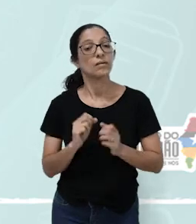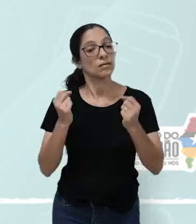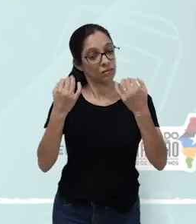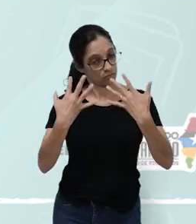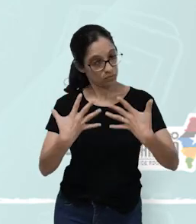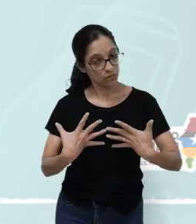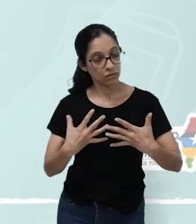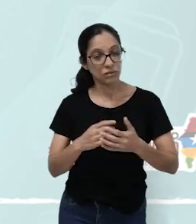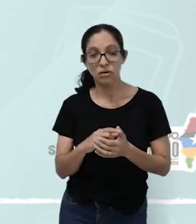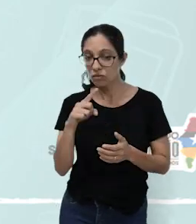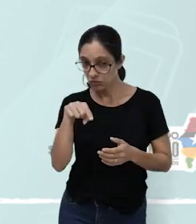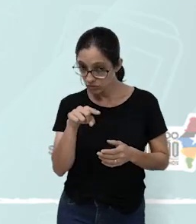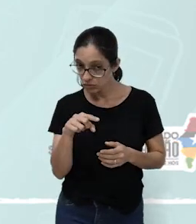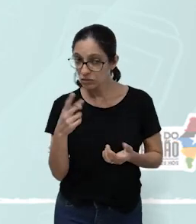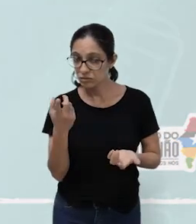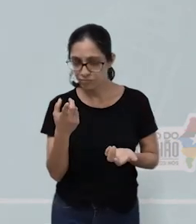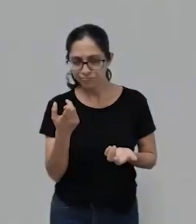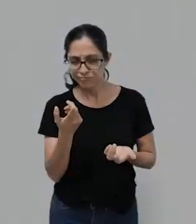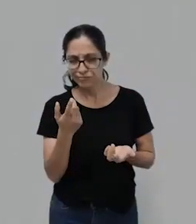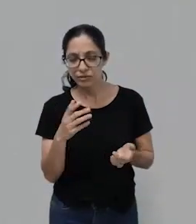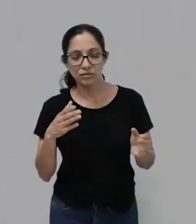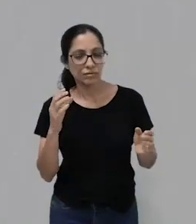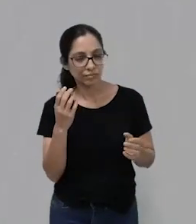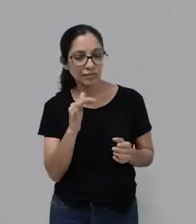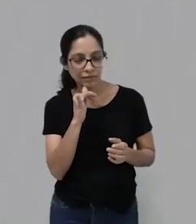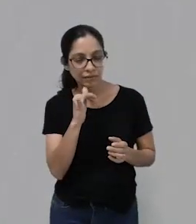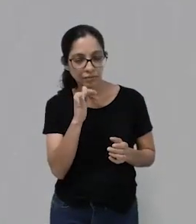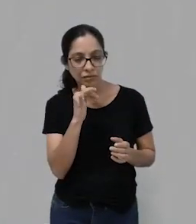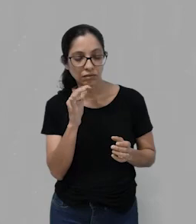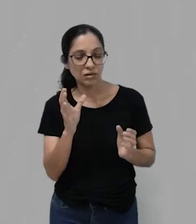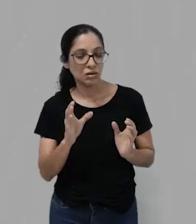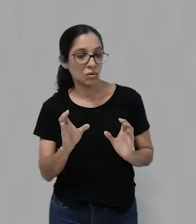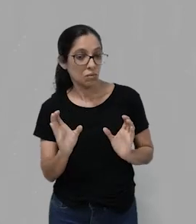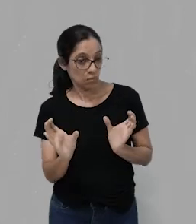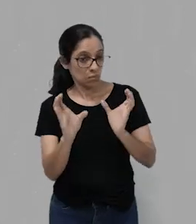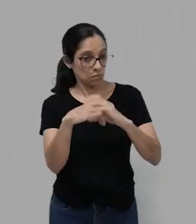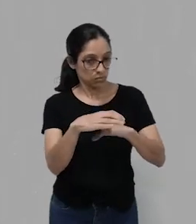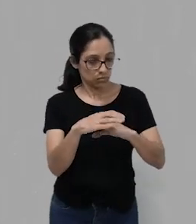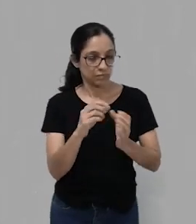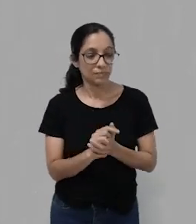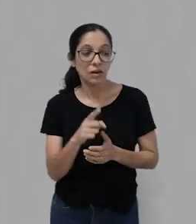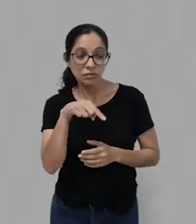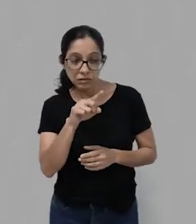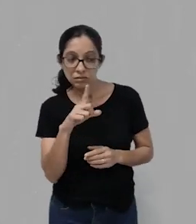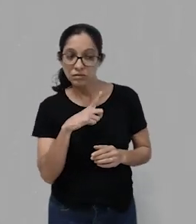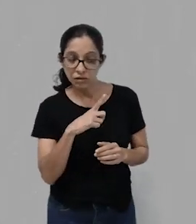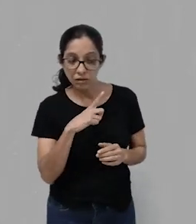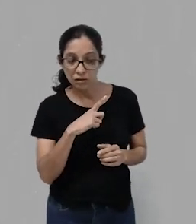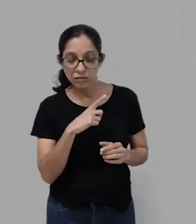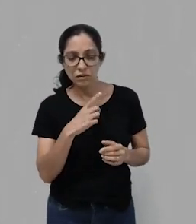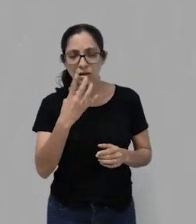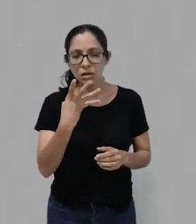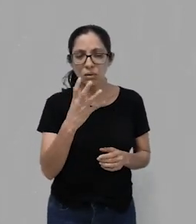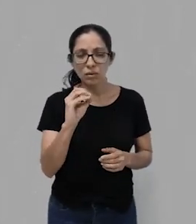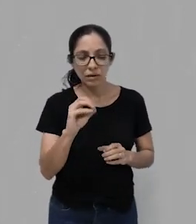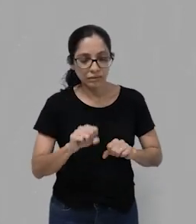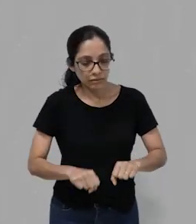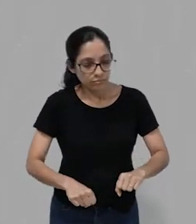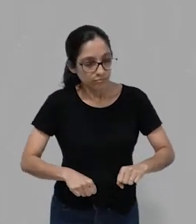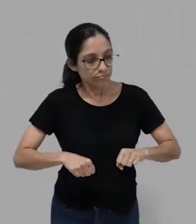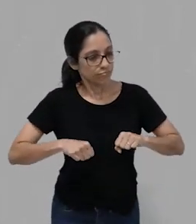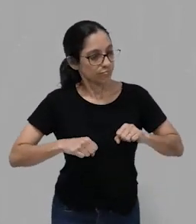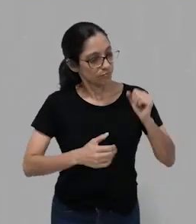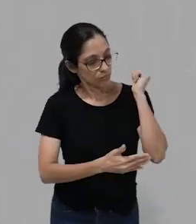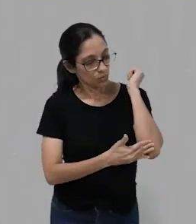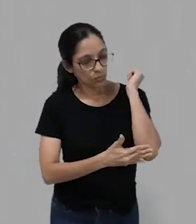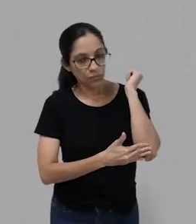anaeróbicos. Você, mais uma vez, fez o concurso, vai lá, eles vão testar isso aqui teu. Vamos dizer, você vai ter que fazer 40 flexões de